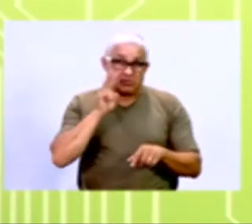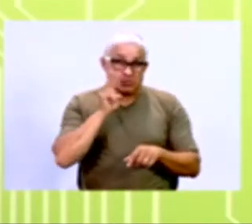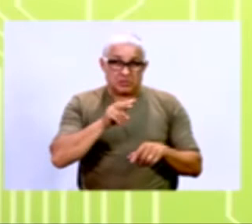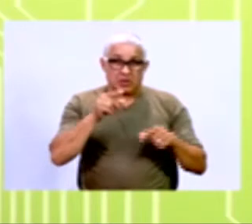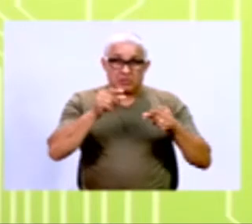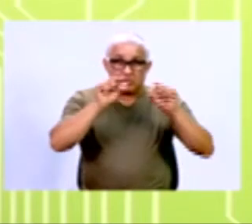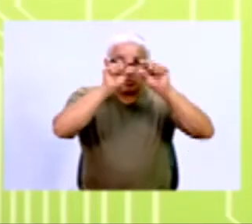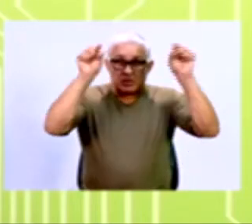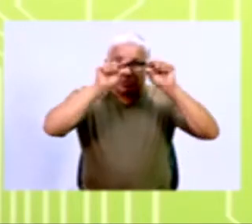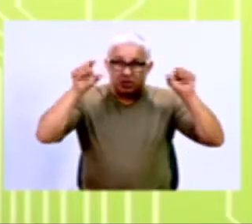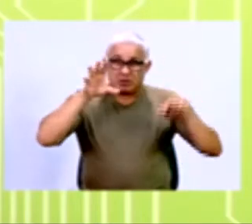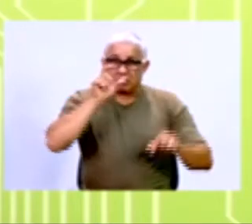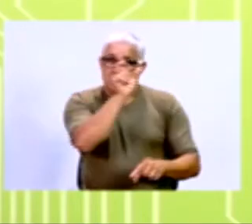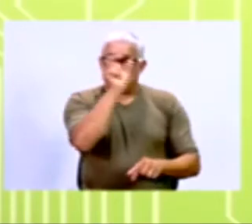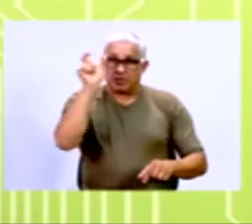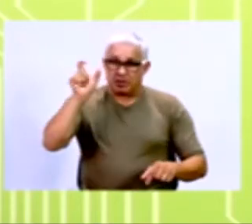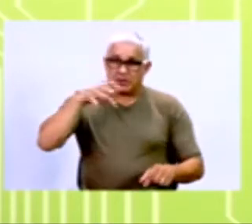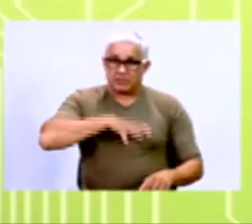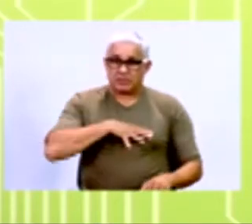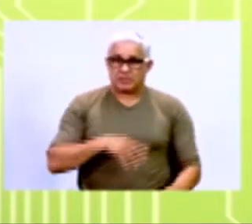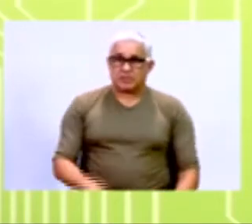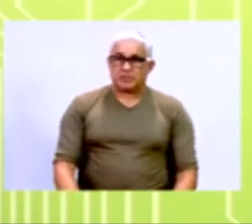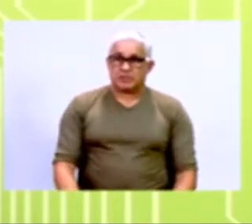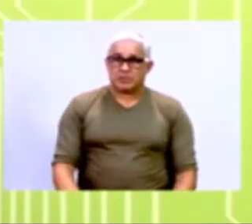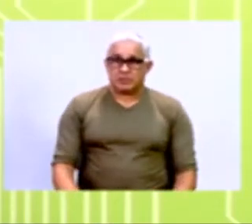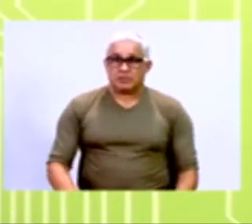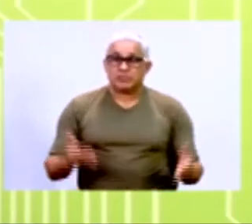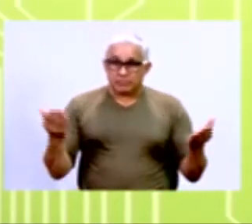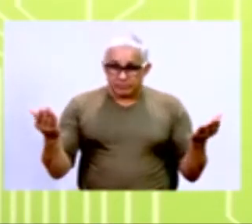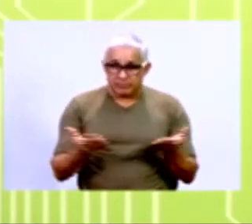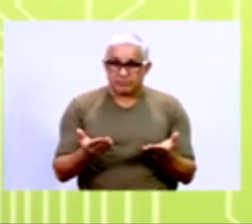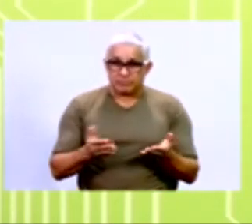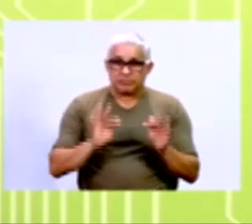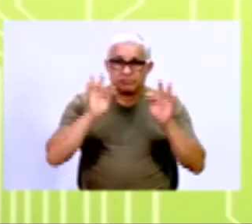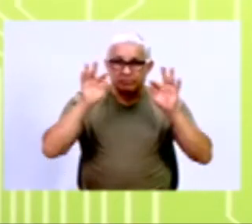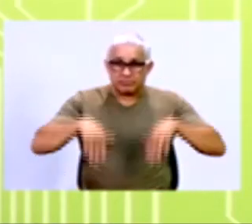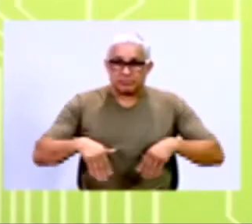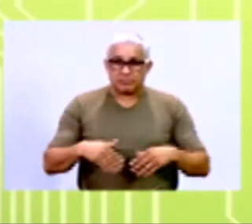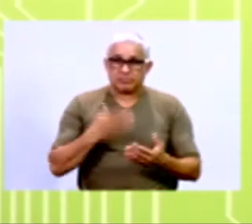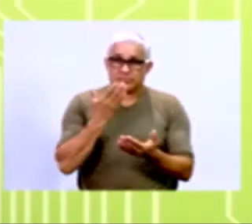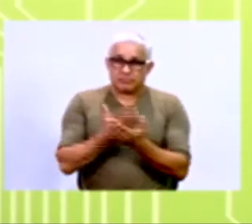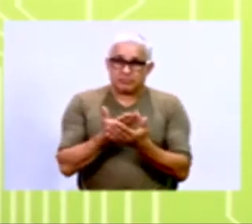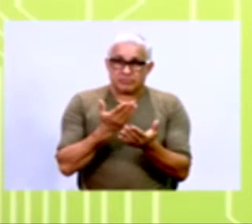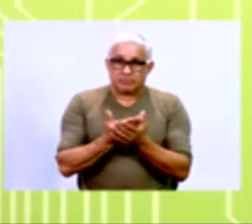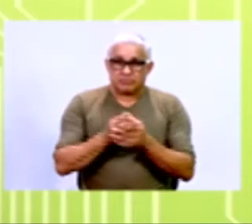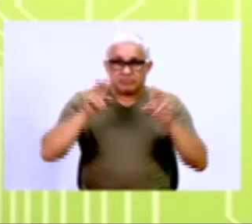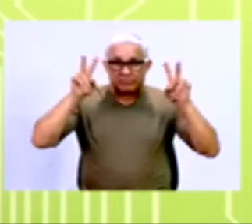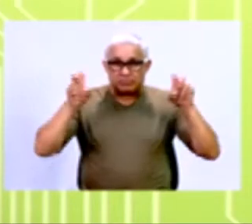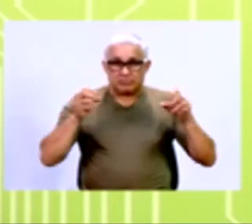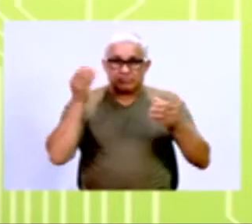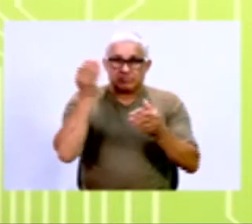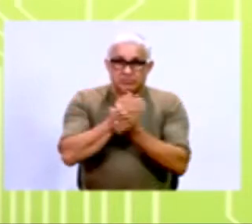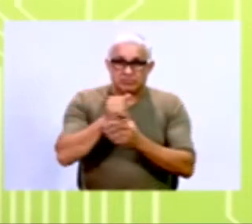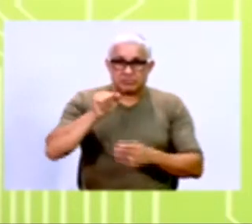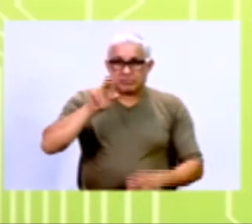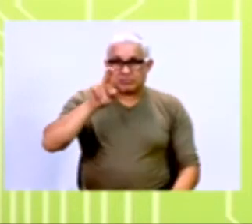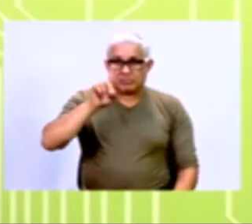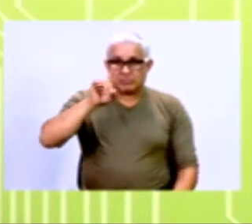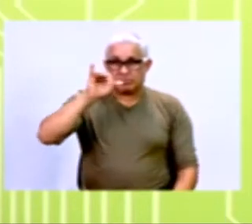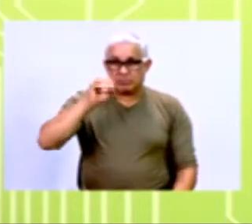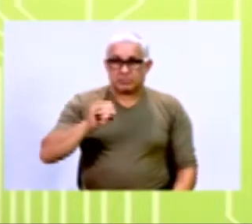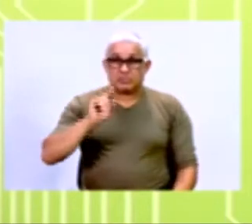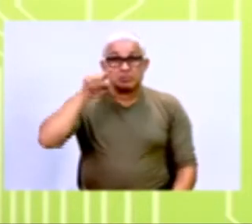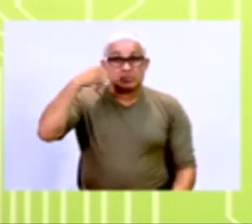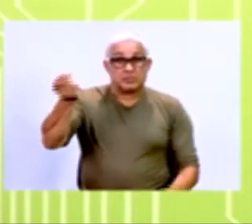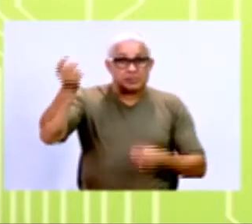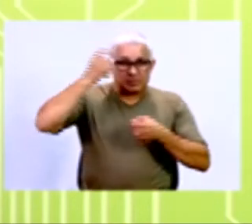em português, certo? E aí hoje nós finalizamos a nossa aula sobre arquivos de áudio. Daqui a